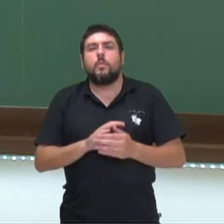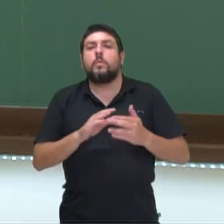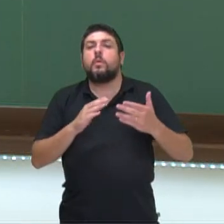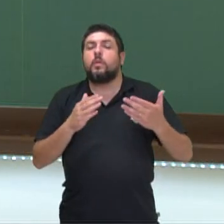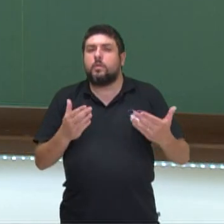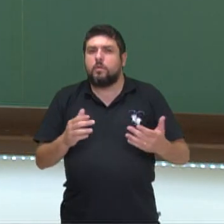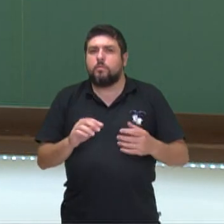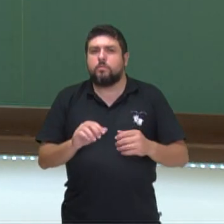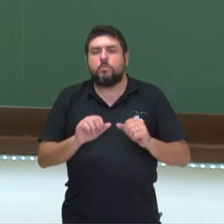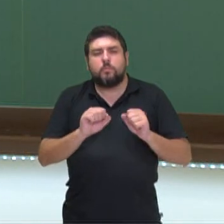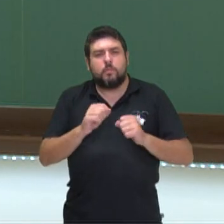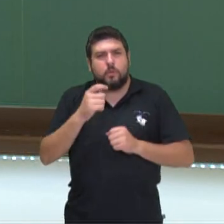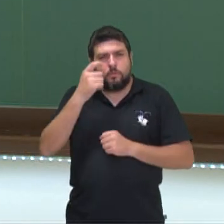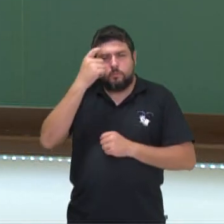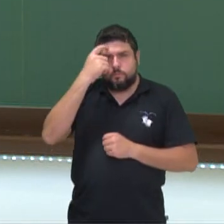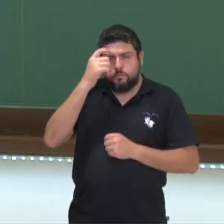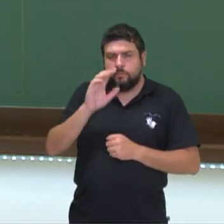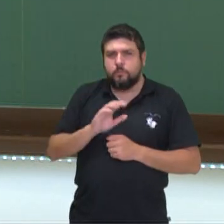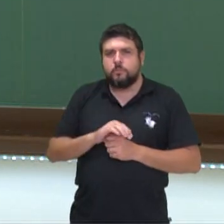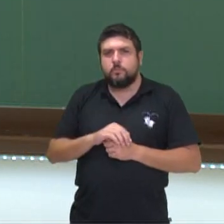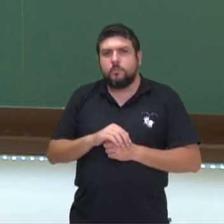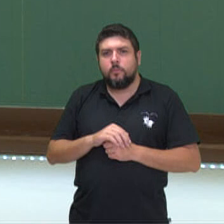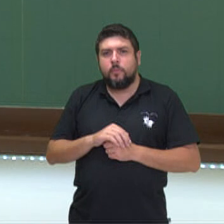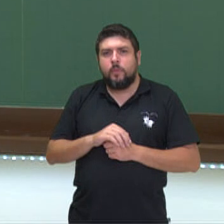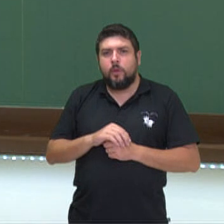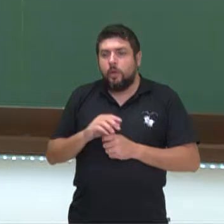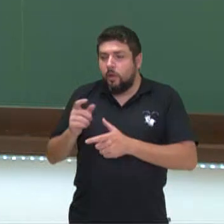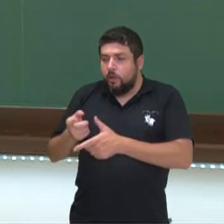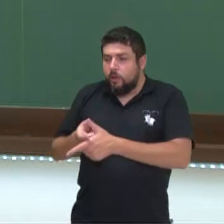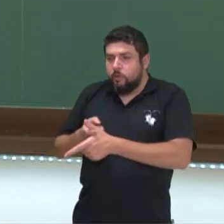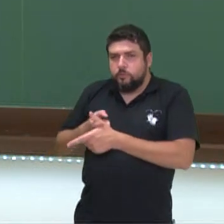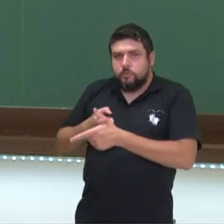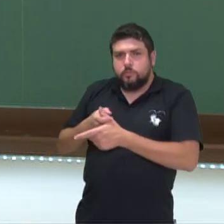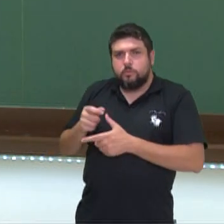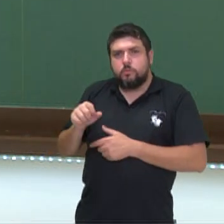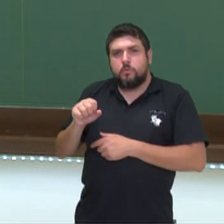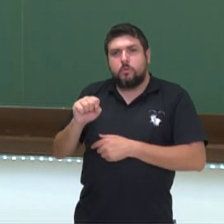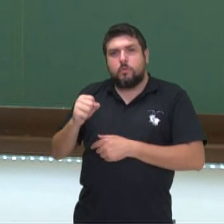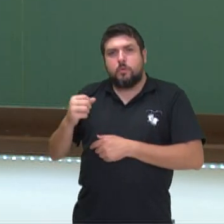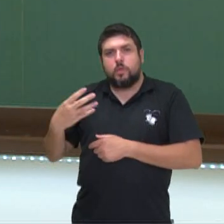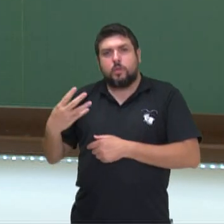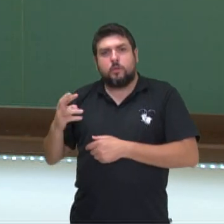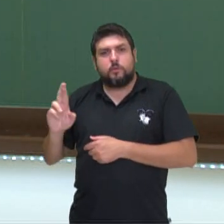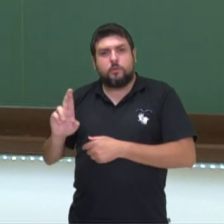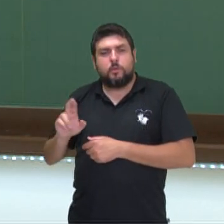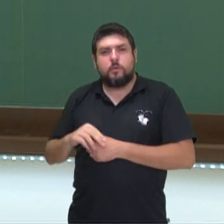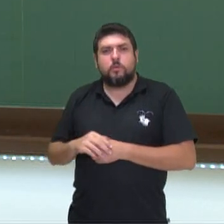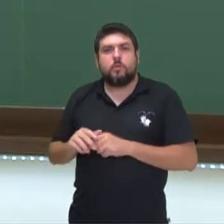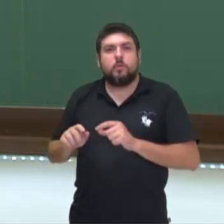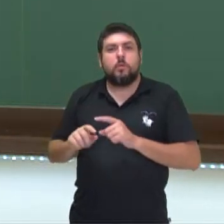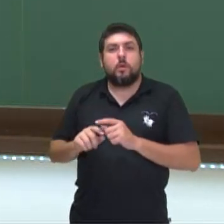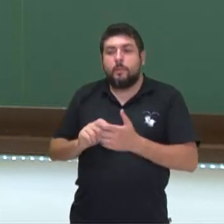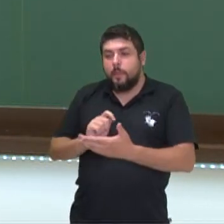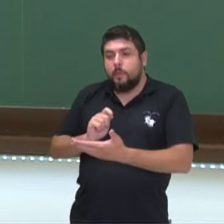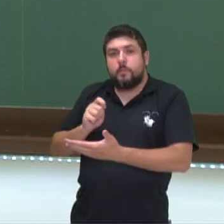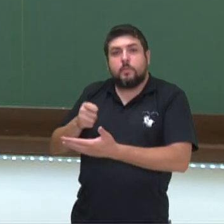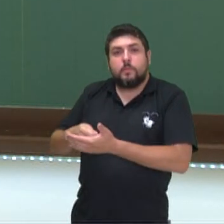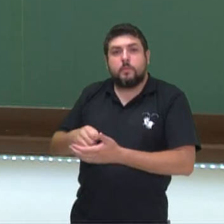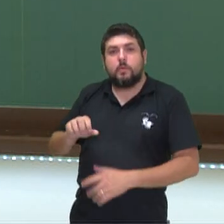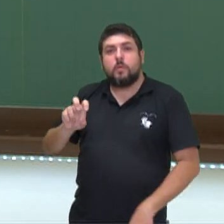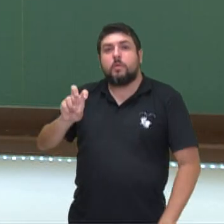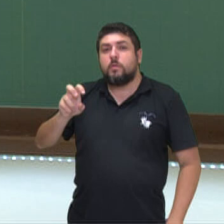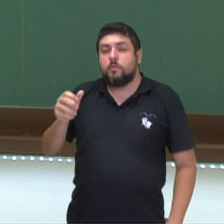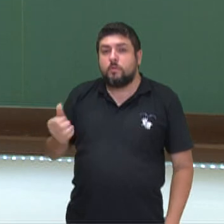assim, é como se eu devesse R$ 84, mas no momento eu vou pagar só